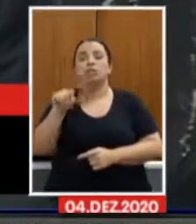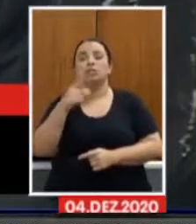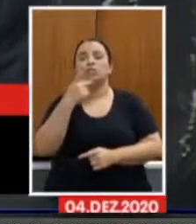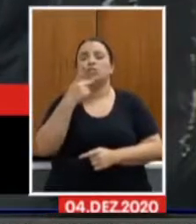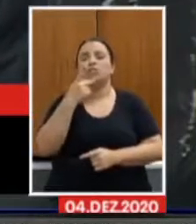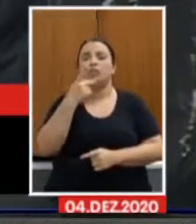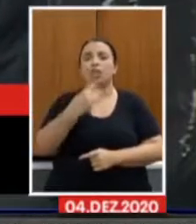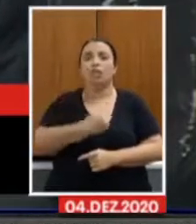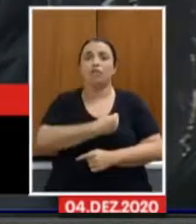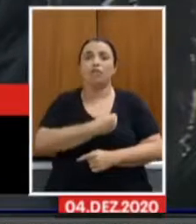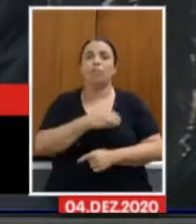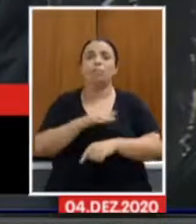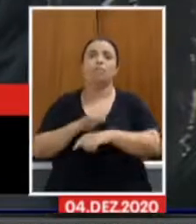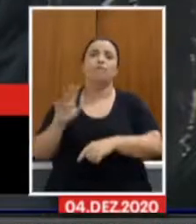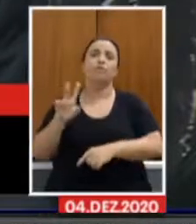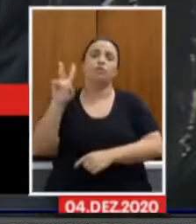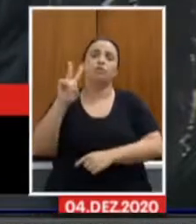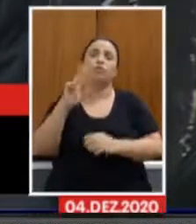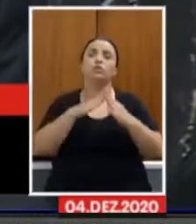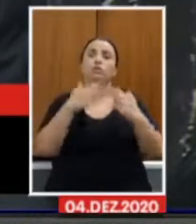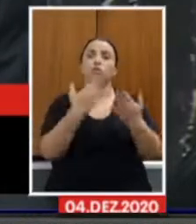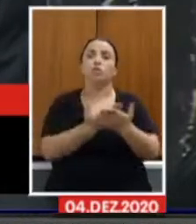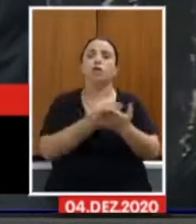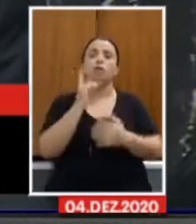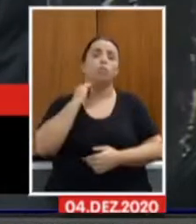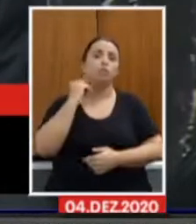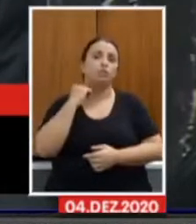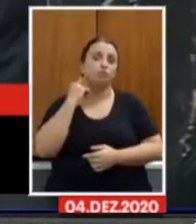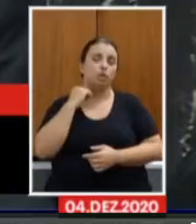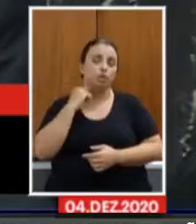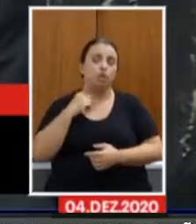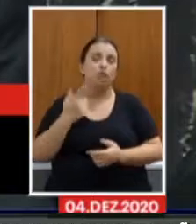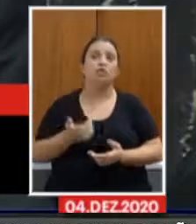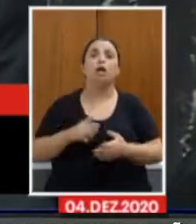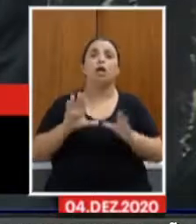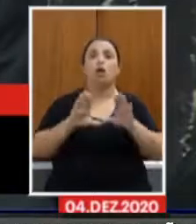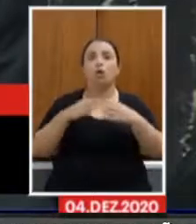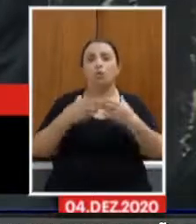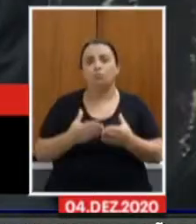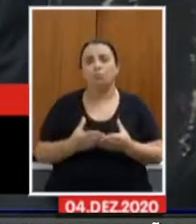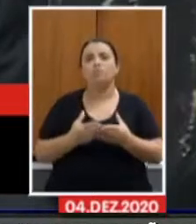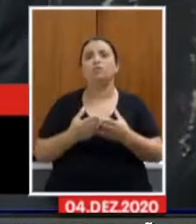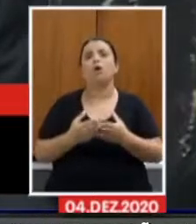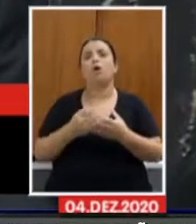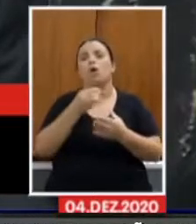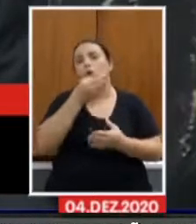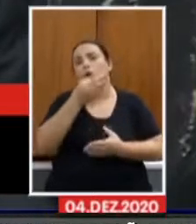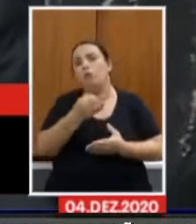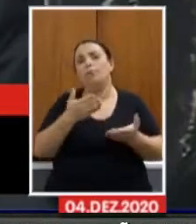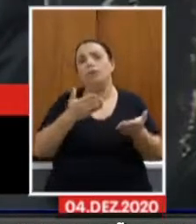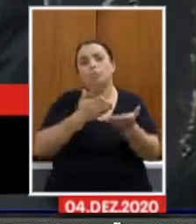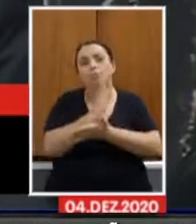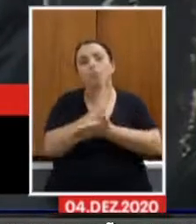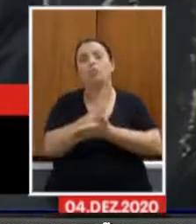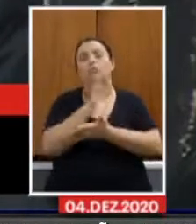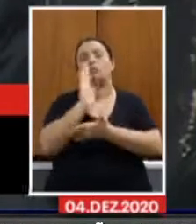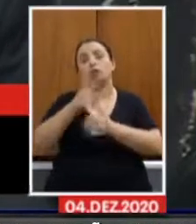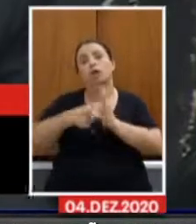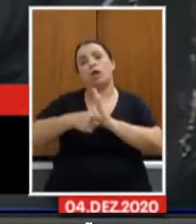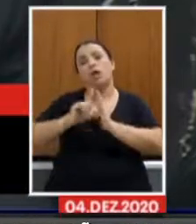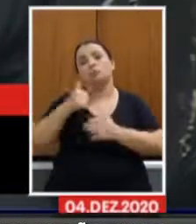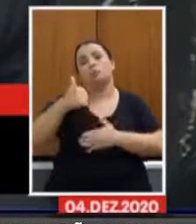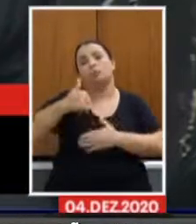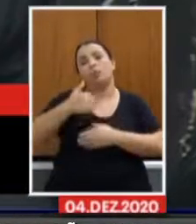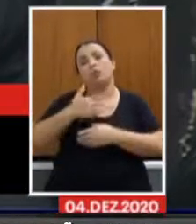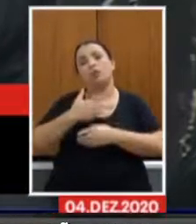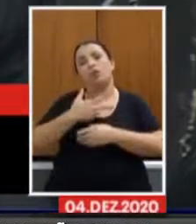da vida nas escolas de Minas Gerais. A Comissão de Educação opina pela aprovação do projeto na forma do vencido em primeiro turno.